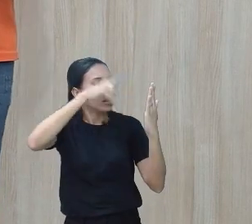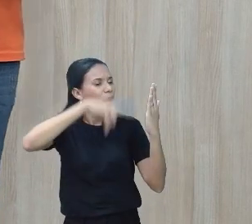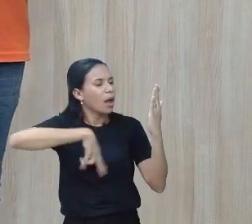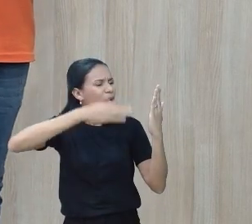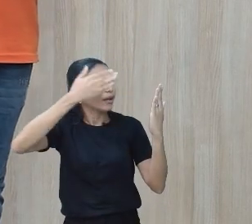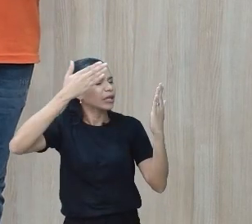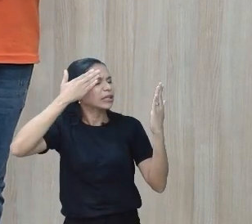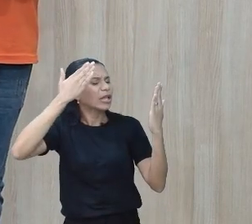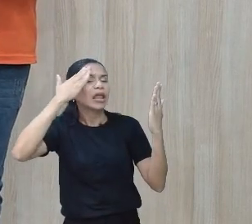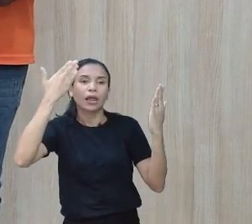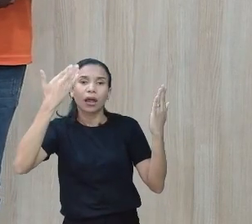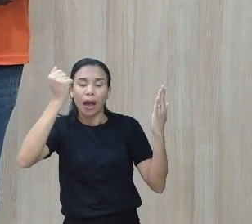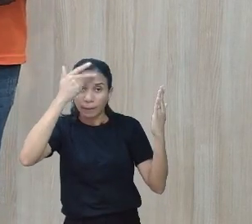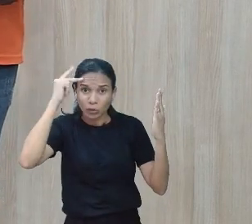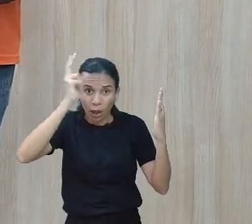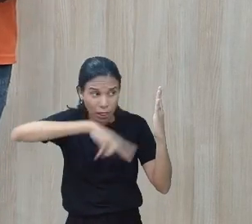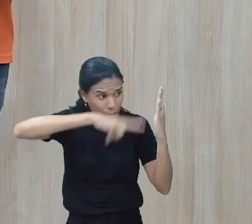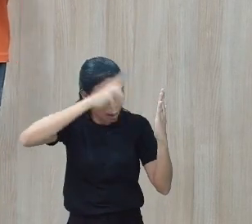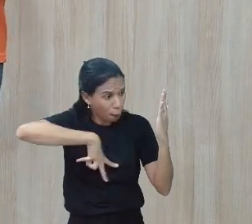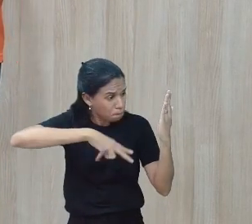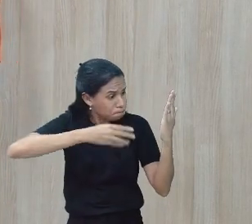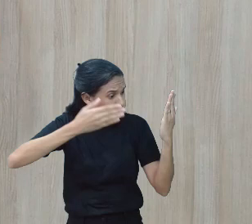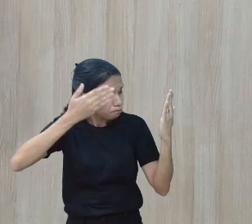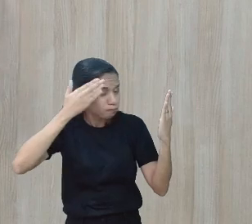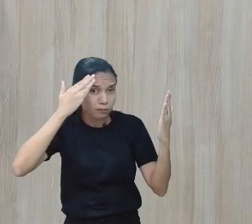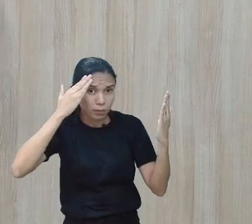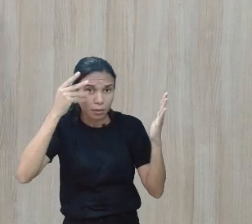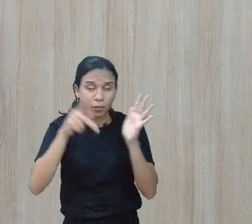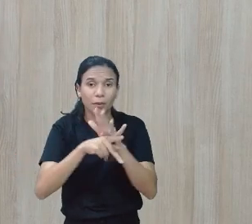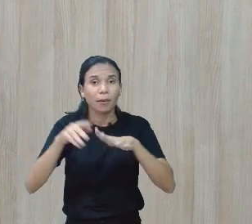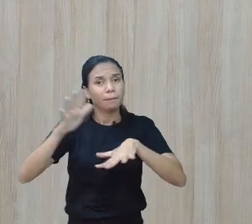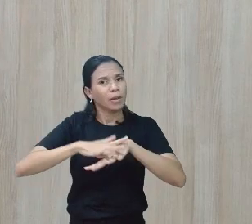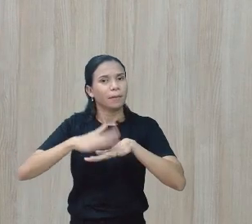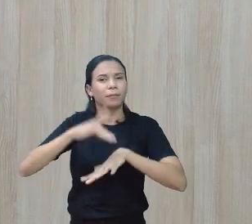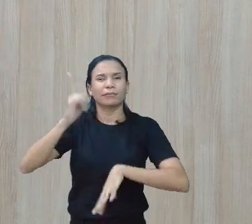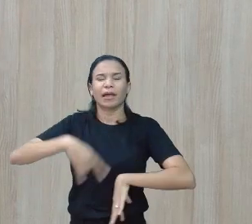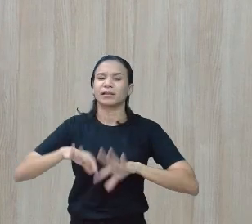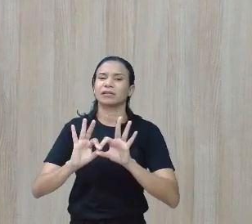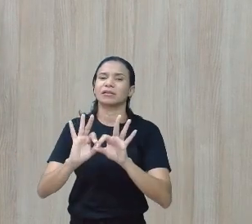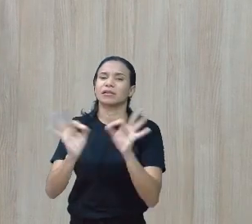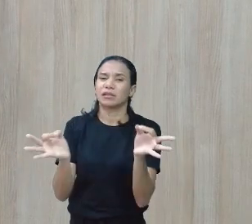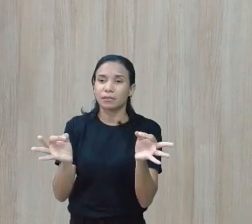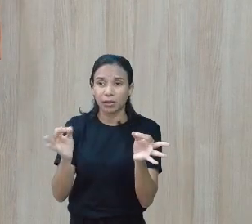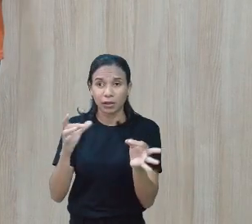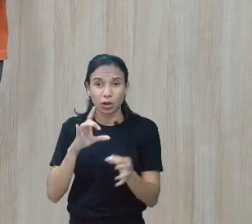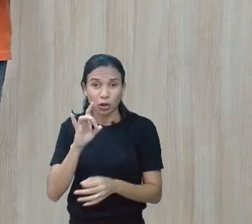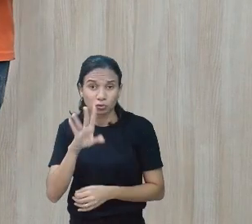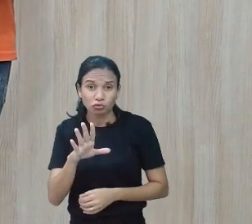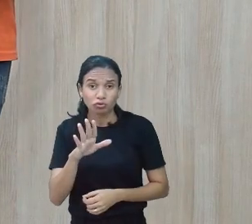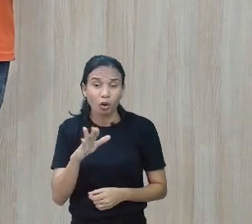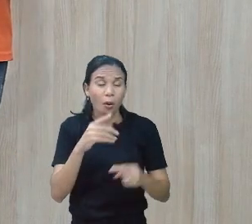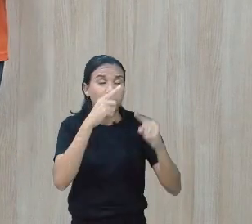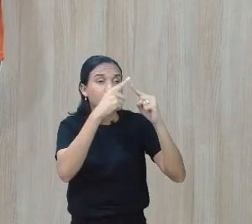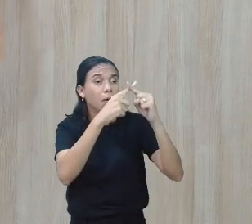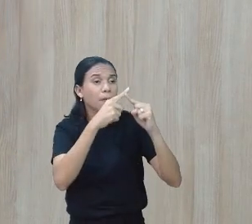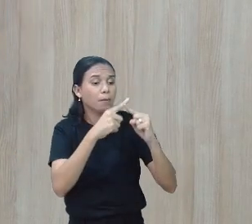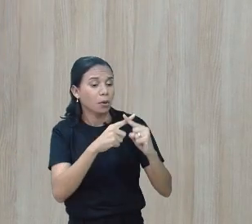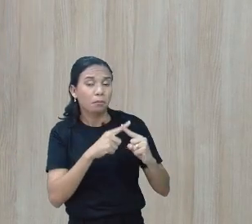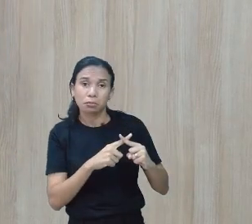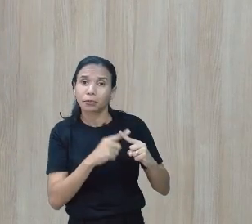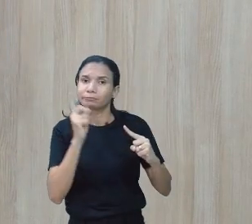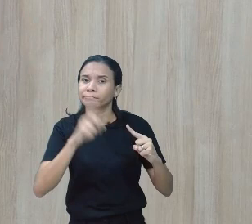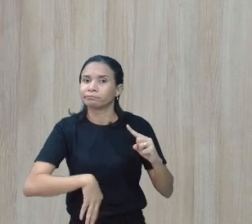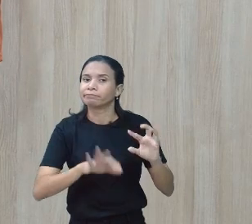a partir do momento que você interpretou a questão, a parte de cálculo dela foi muito simples. Foram 3 multiplicações,